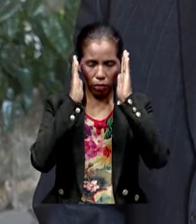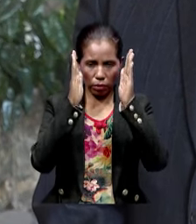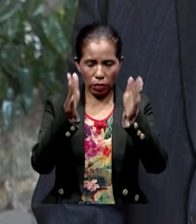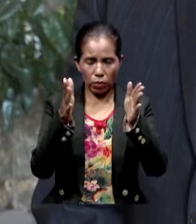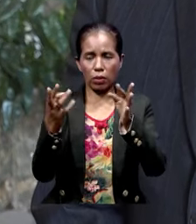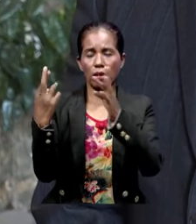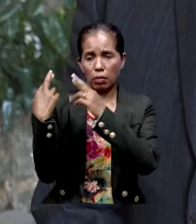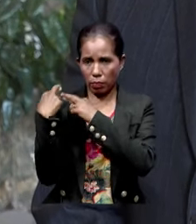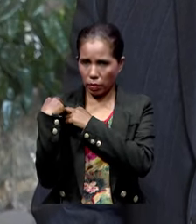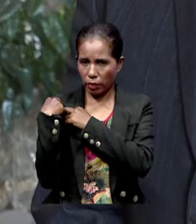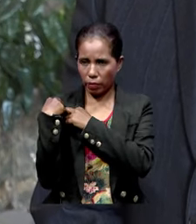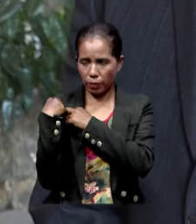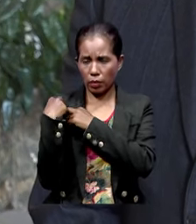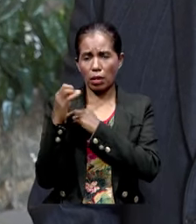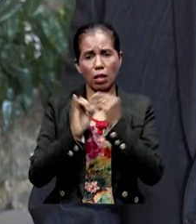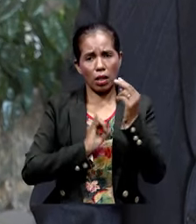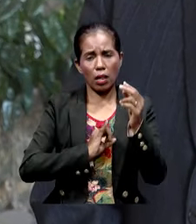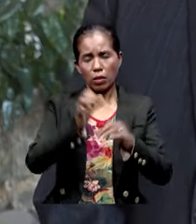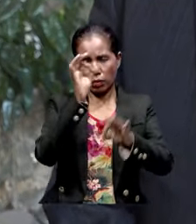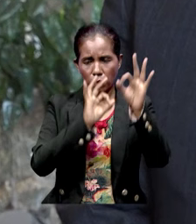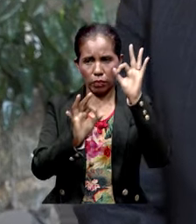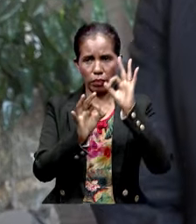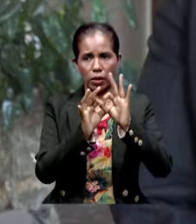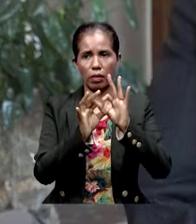responsabilidade e ao fiar que está